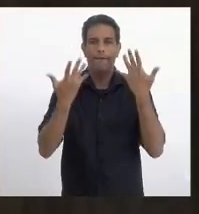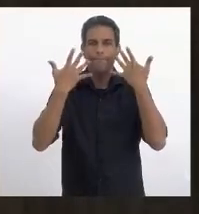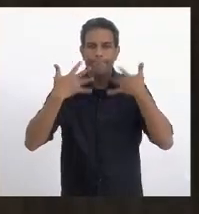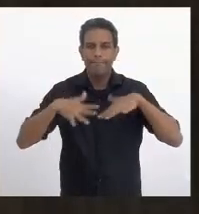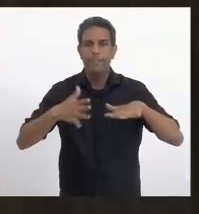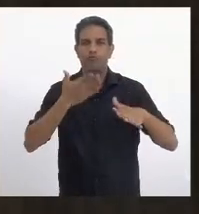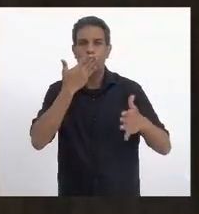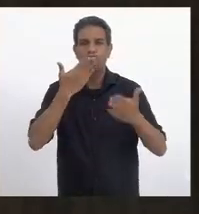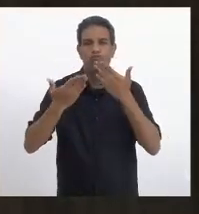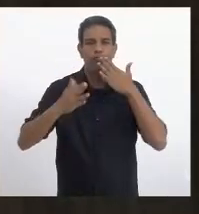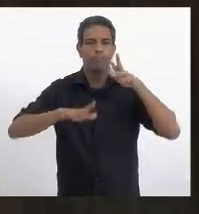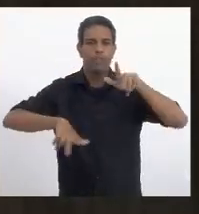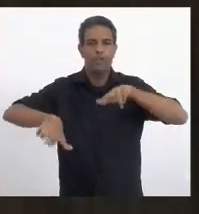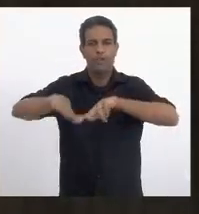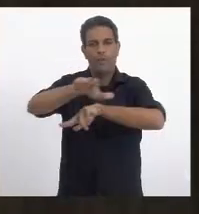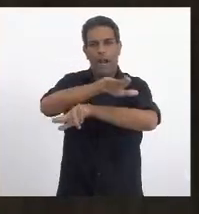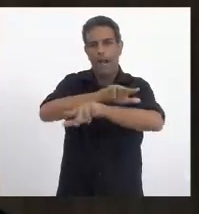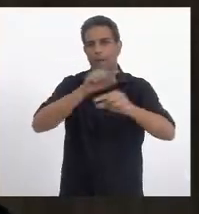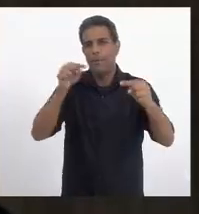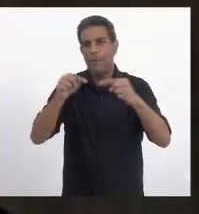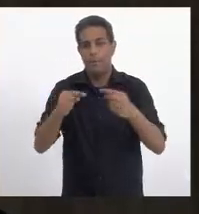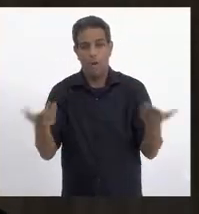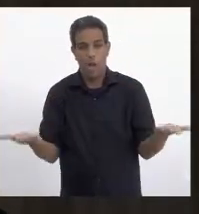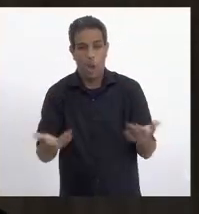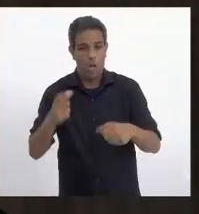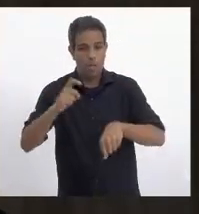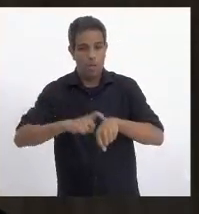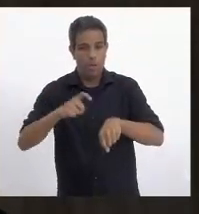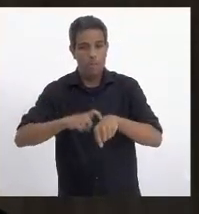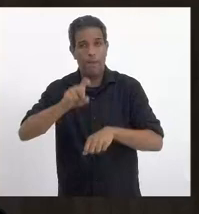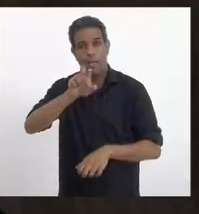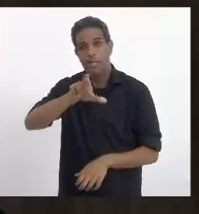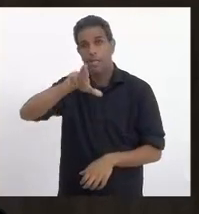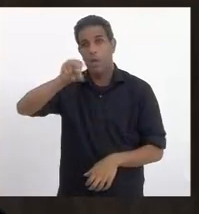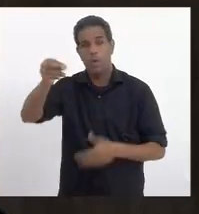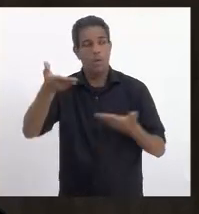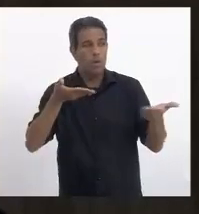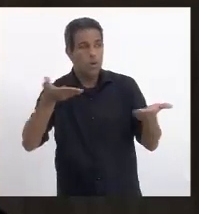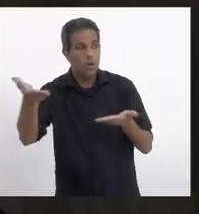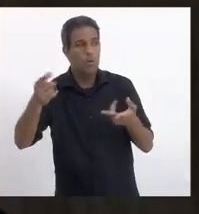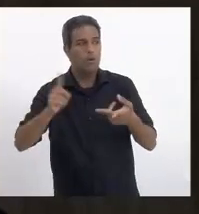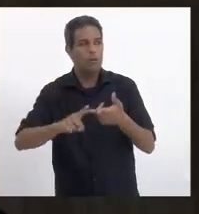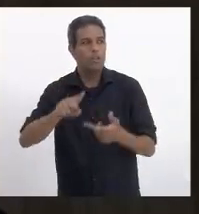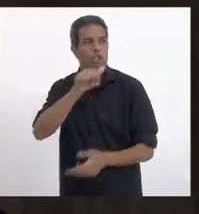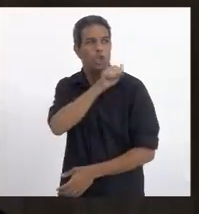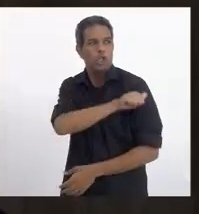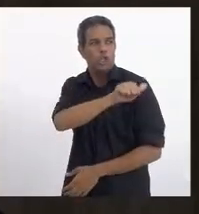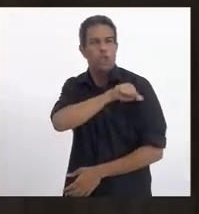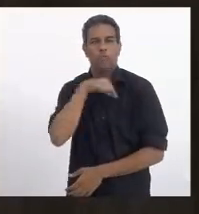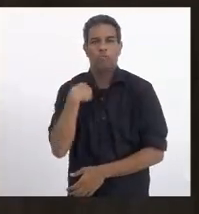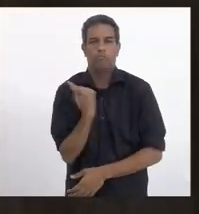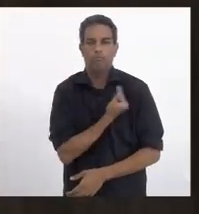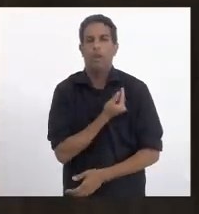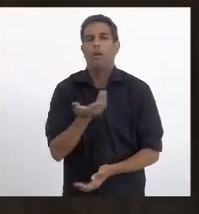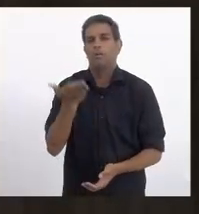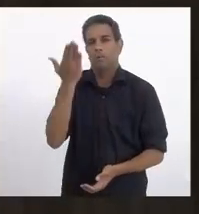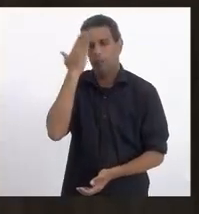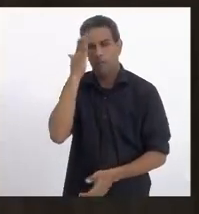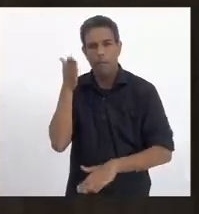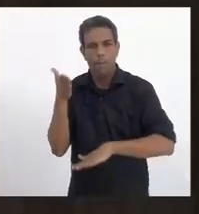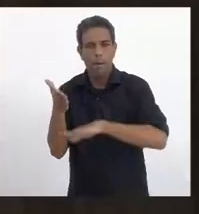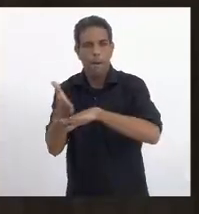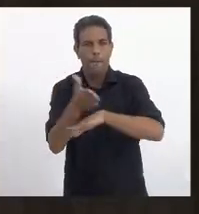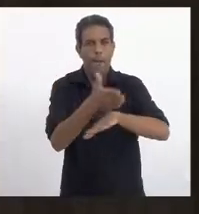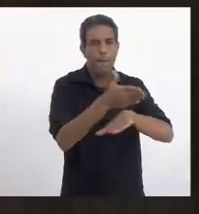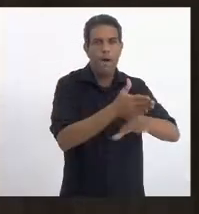naturezas distintas de trabalho tem serve hoje no Rio de Janeiro tanto a polícia militar e no corpo de bombeiros serve em qualquer lugar